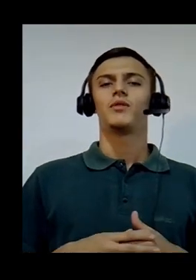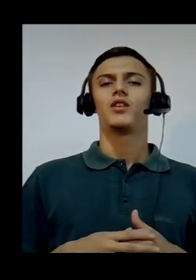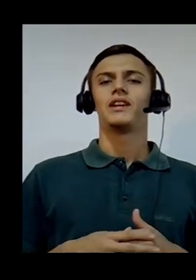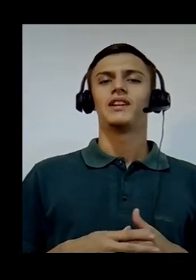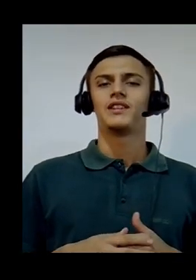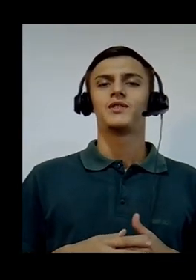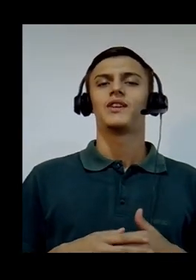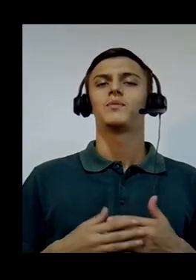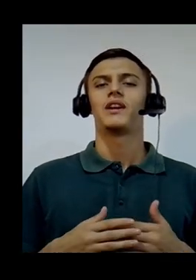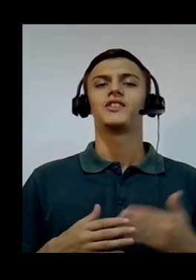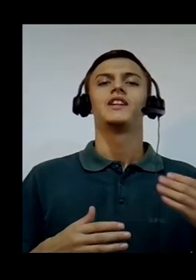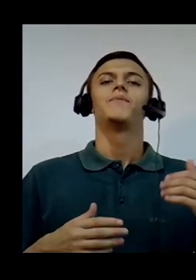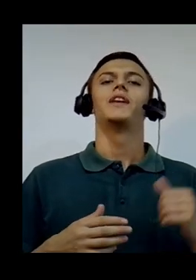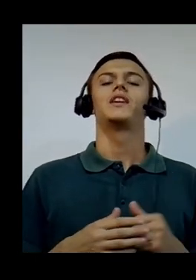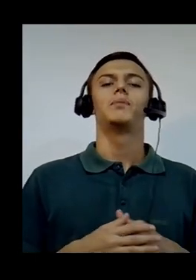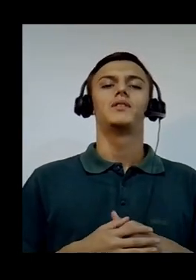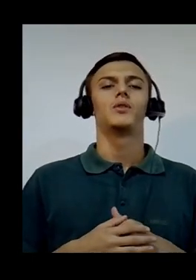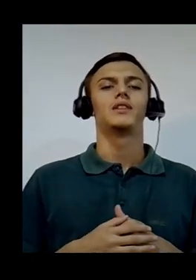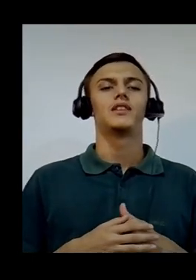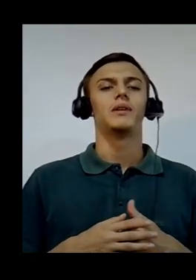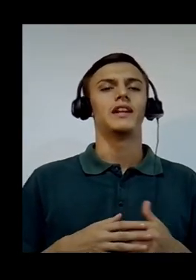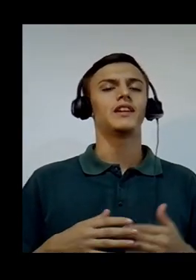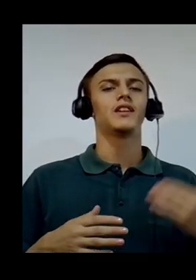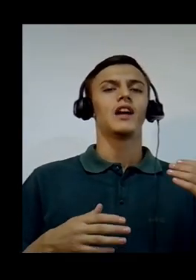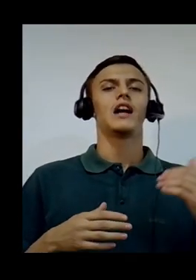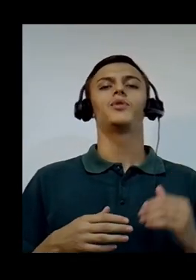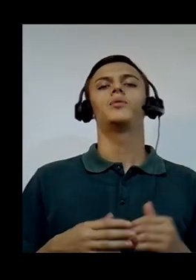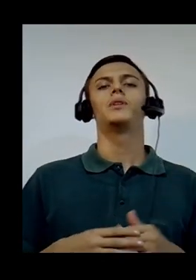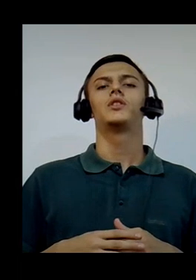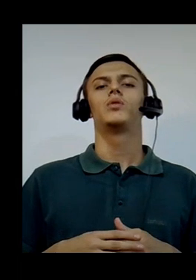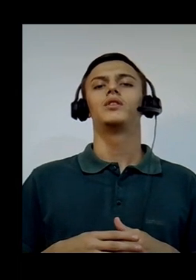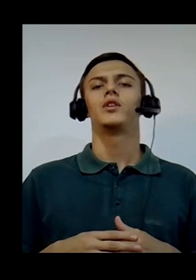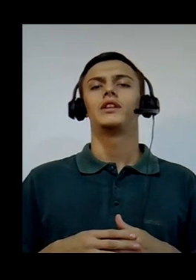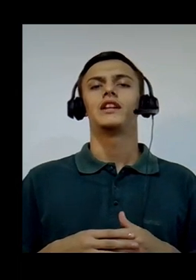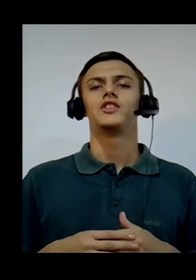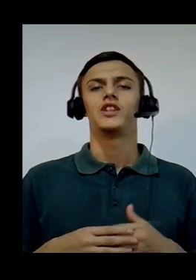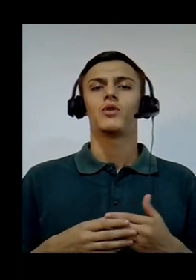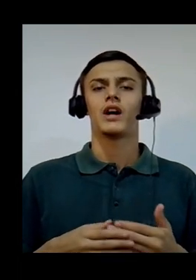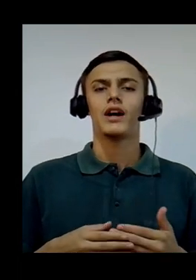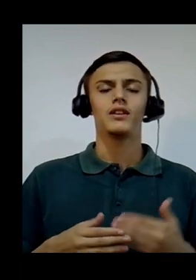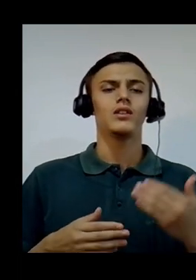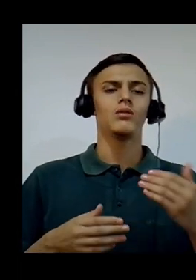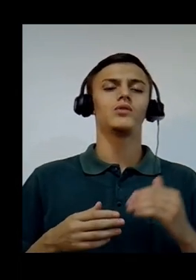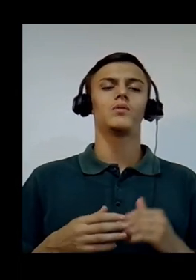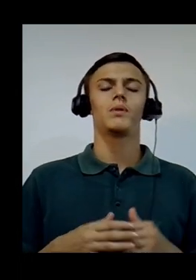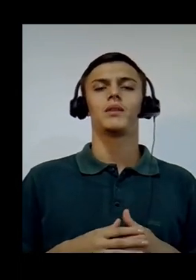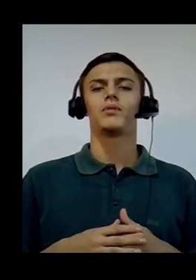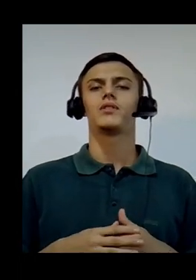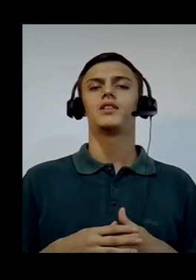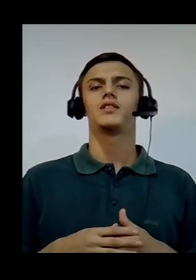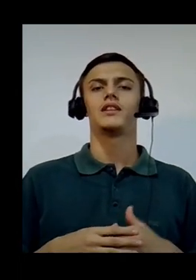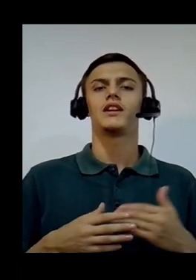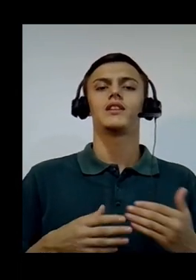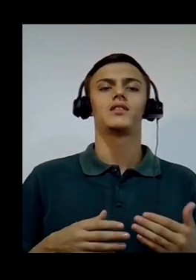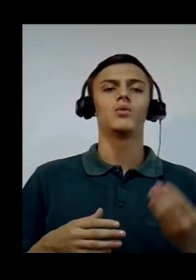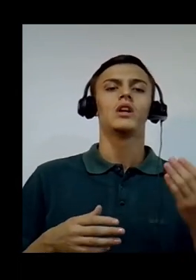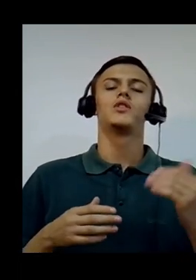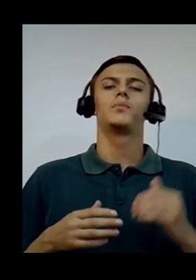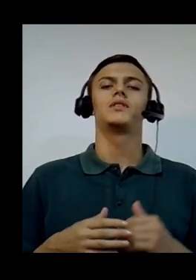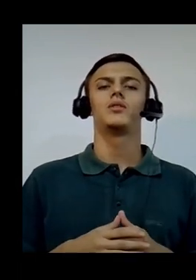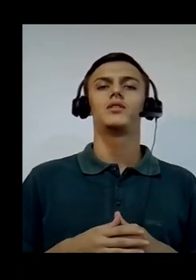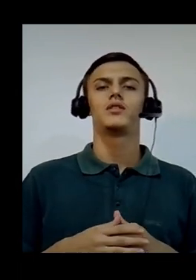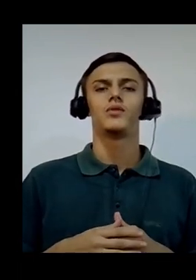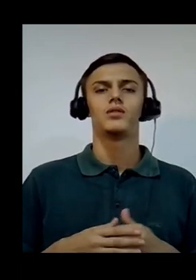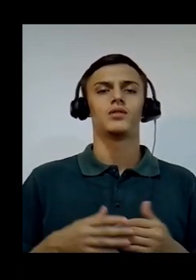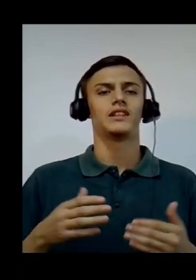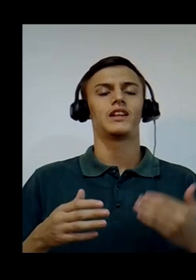Bom dia, pessoal. Meu nome é Andreas, faço parte da equipe de segurança da Bernec, atualmente atuando na unidade de Araucária e hoje vou passar para vocês a integração